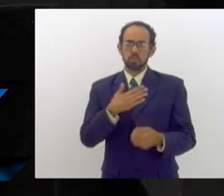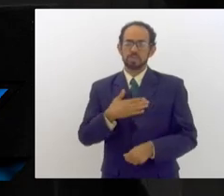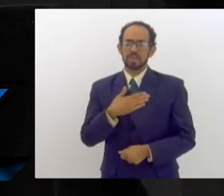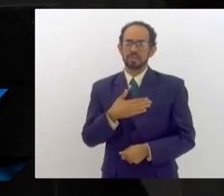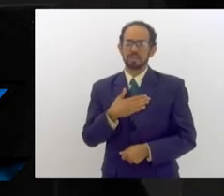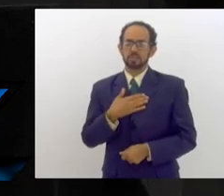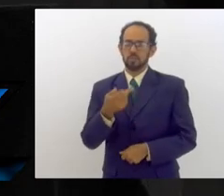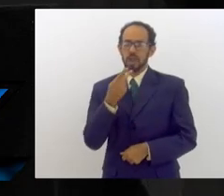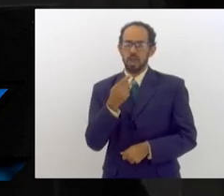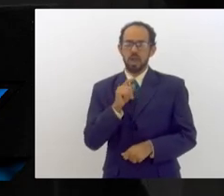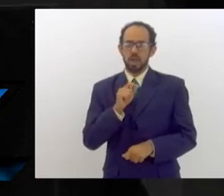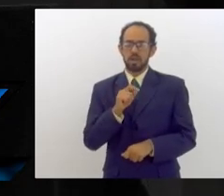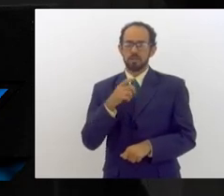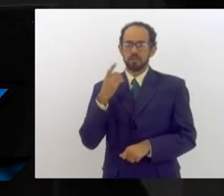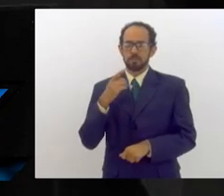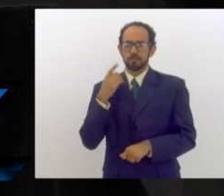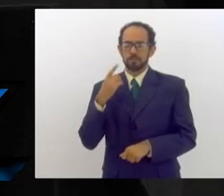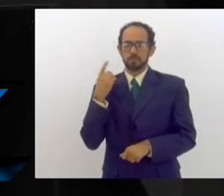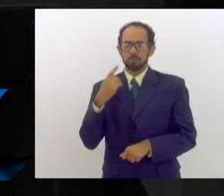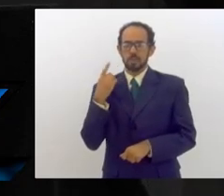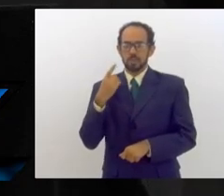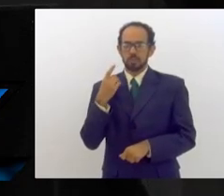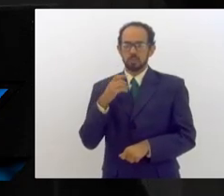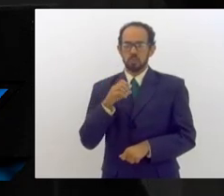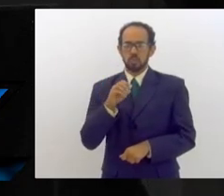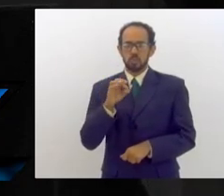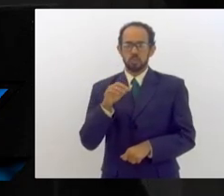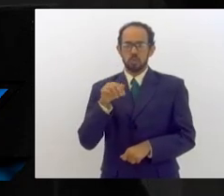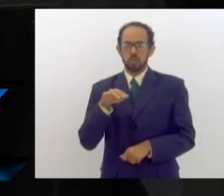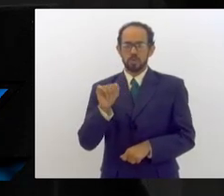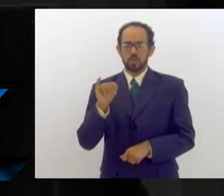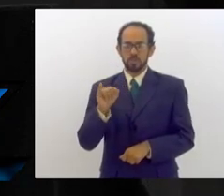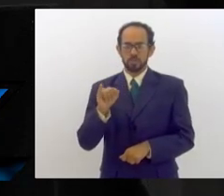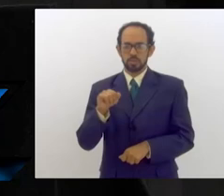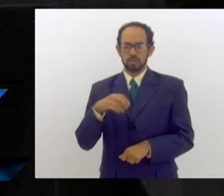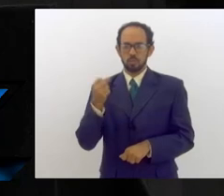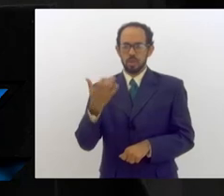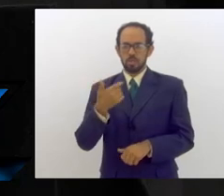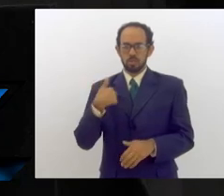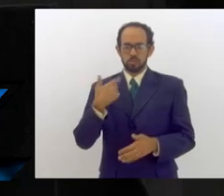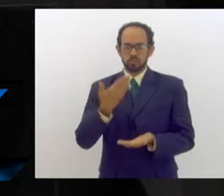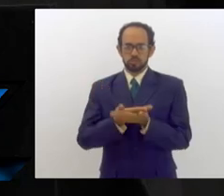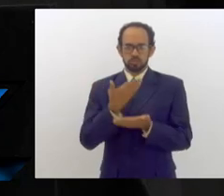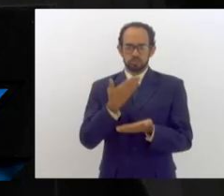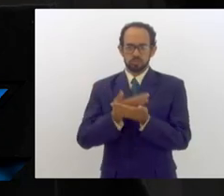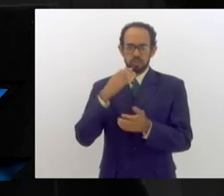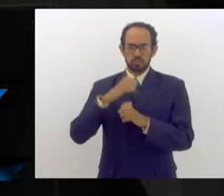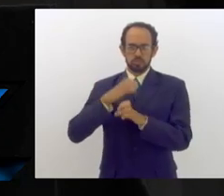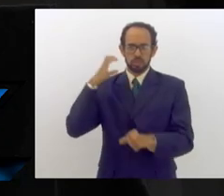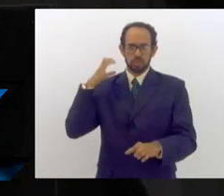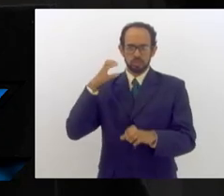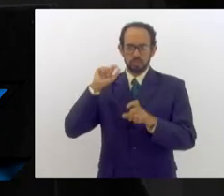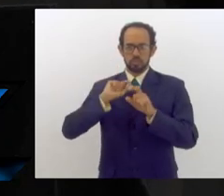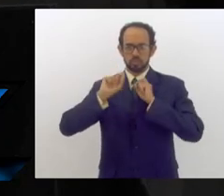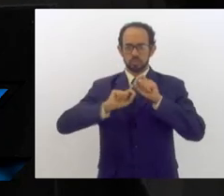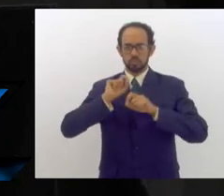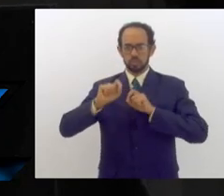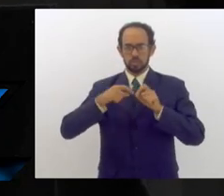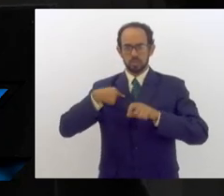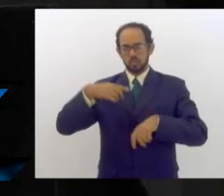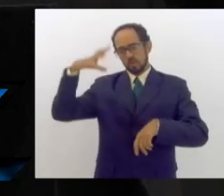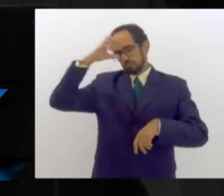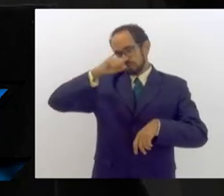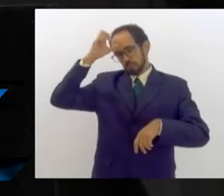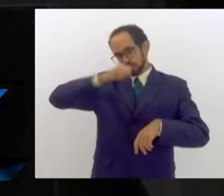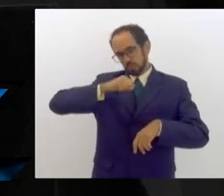afirmar Deputado Antônio e quando eu tava na Escola de Engenharia eu aprendi